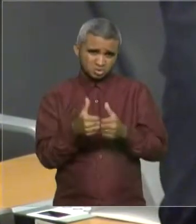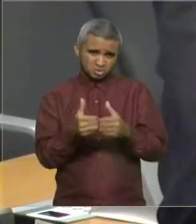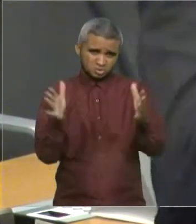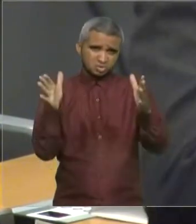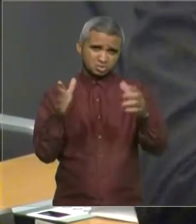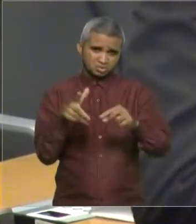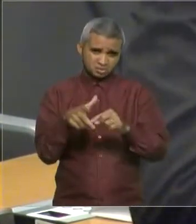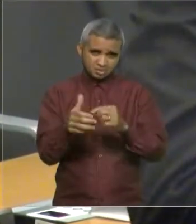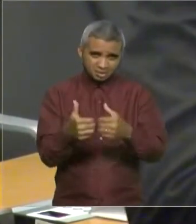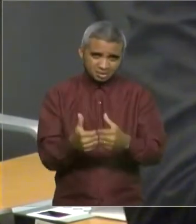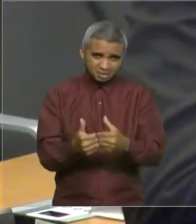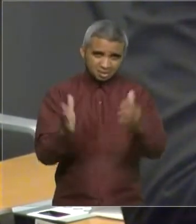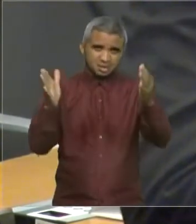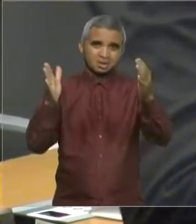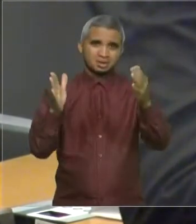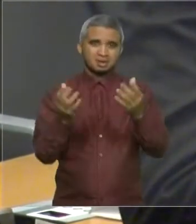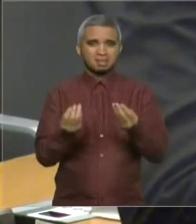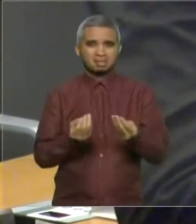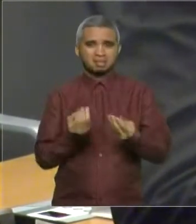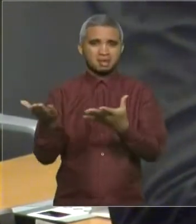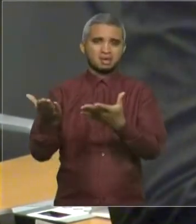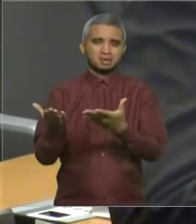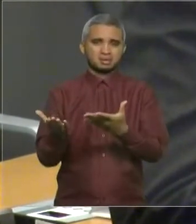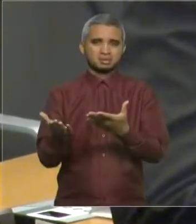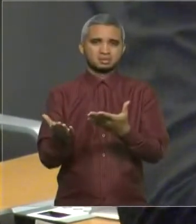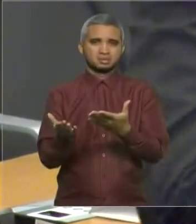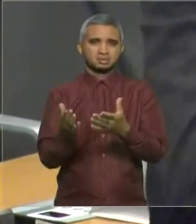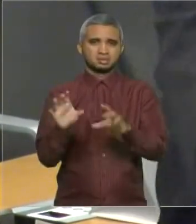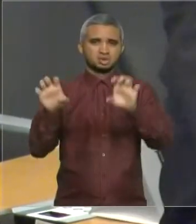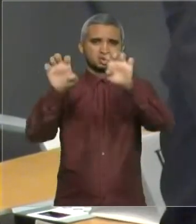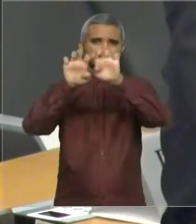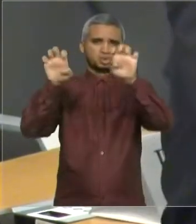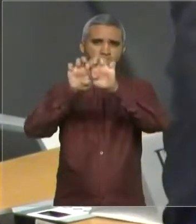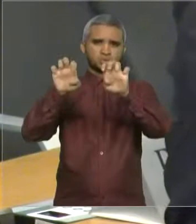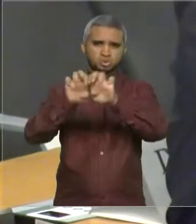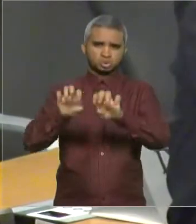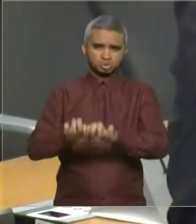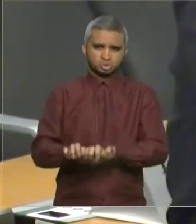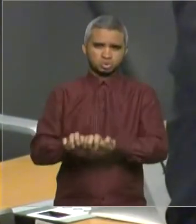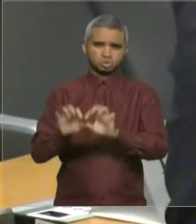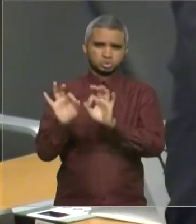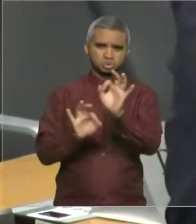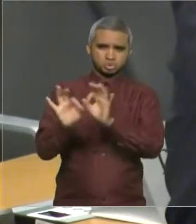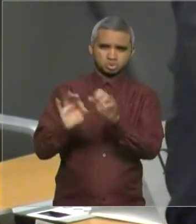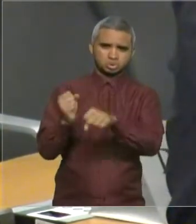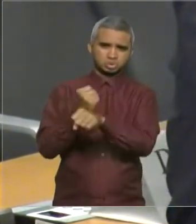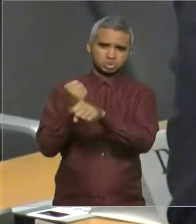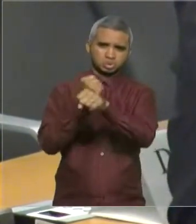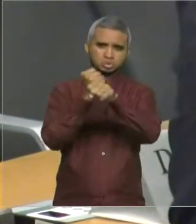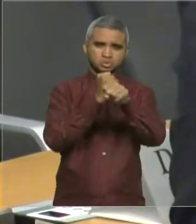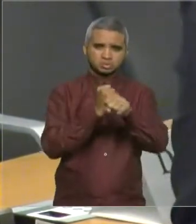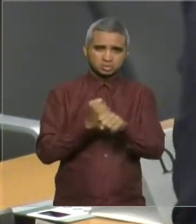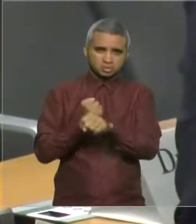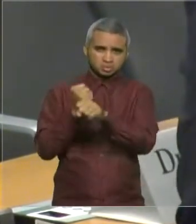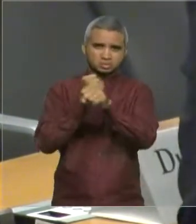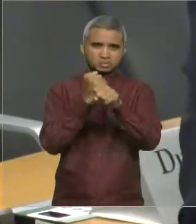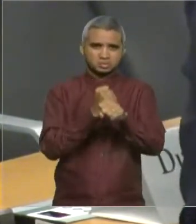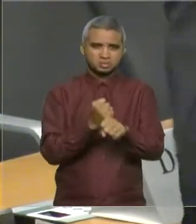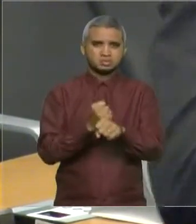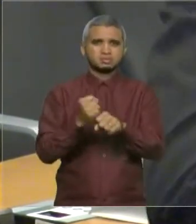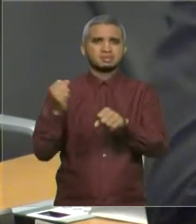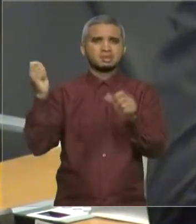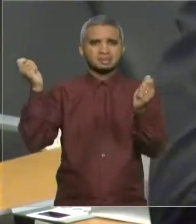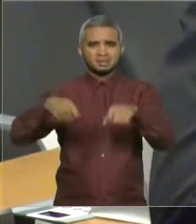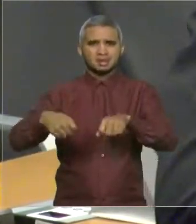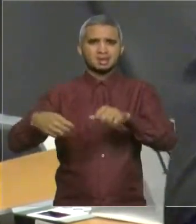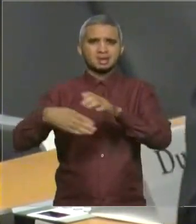apenas criar toda essa estrutura que vai garantir o atendimento de 240 pessoas